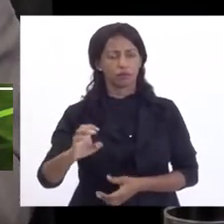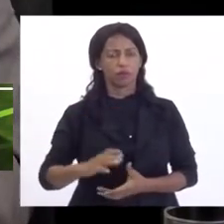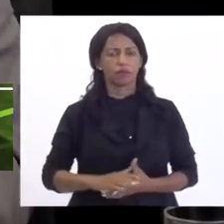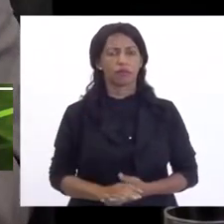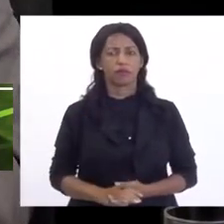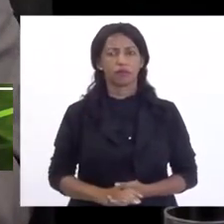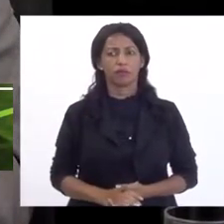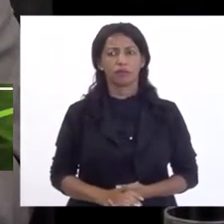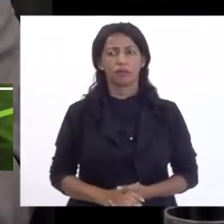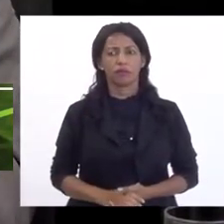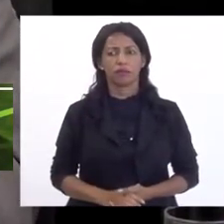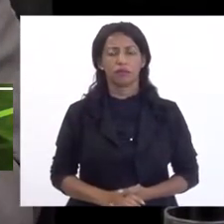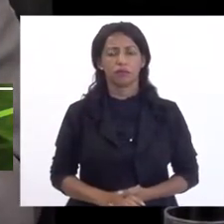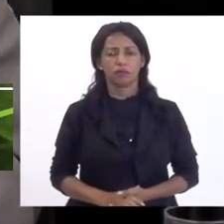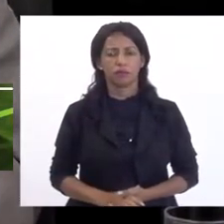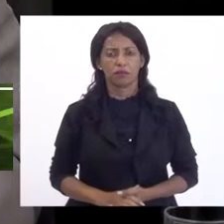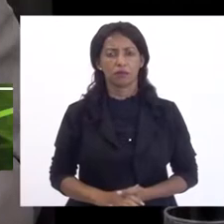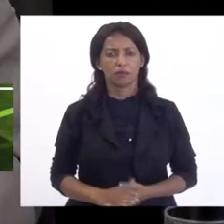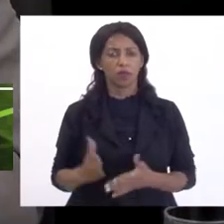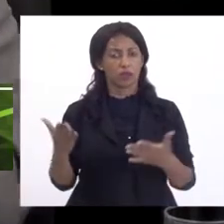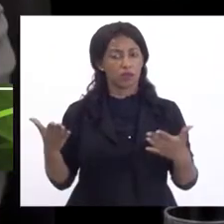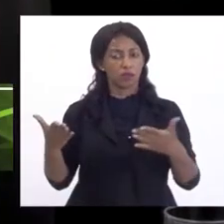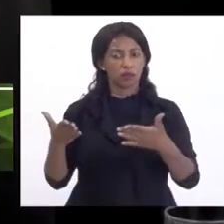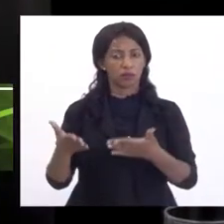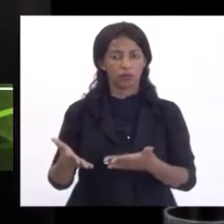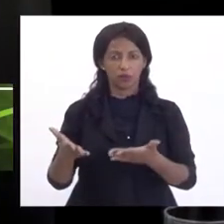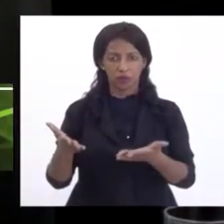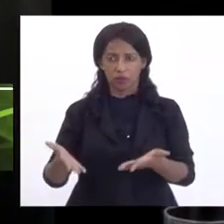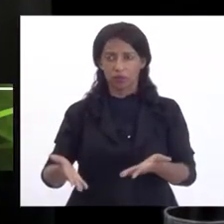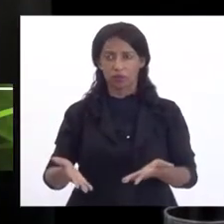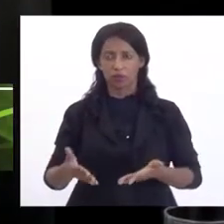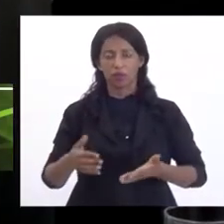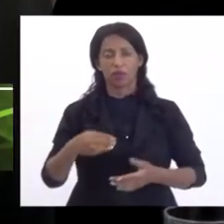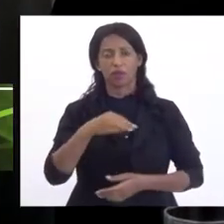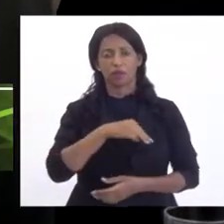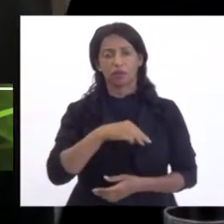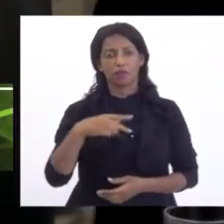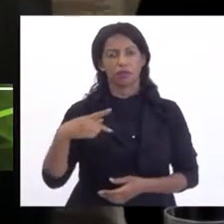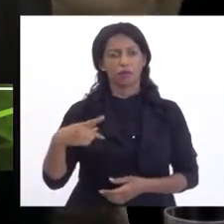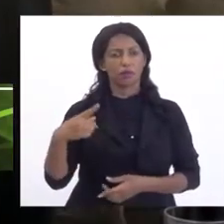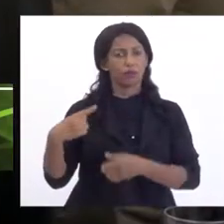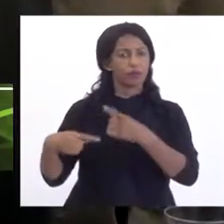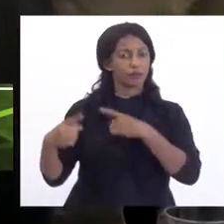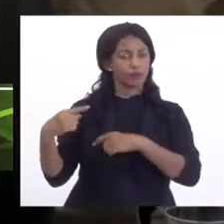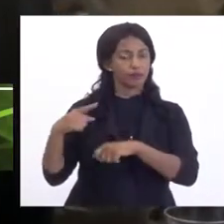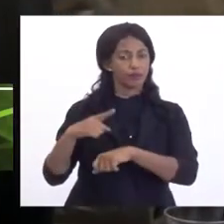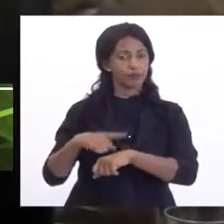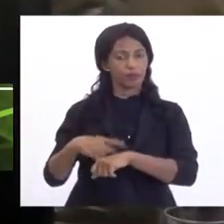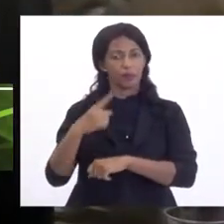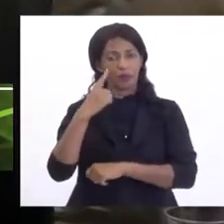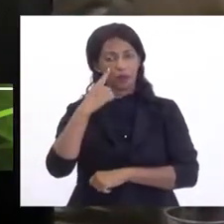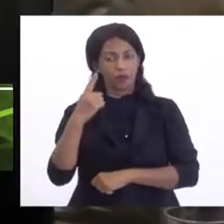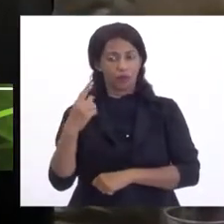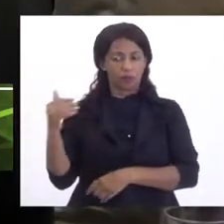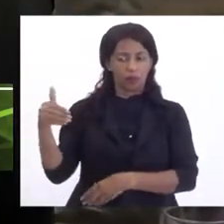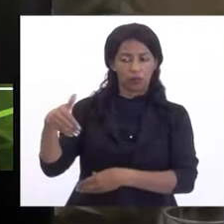E, em função disso, até o Ministério Público, naquela ocasião, reviu seu